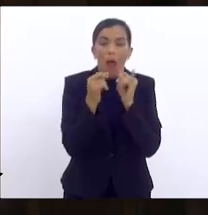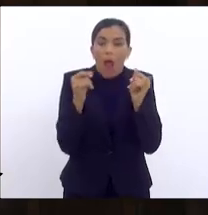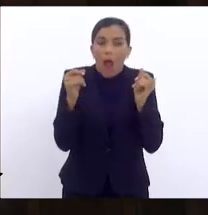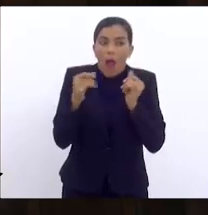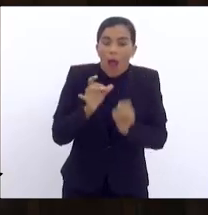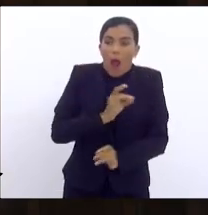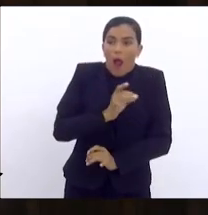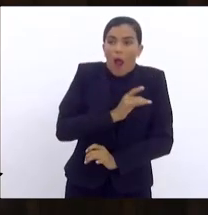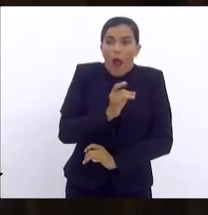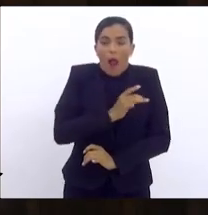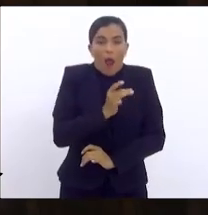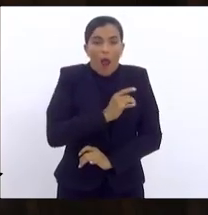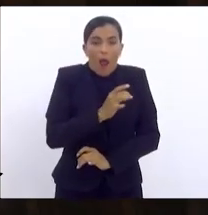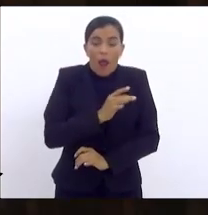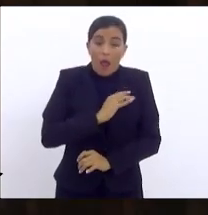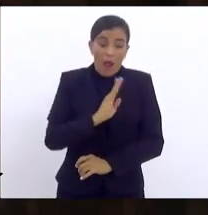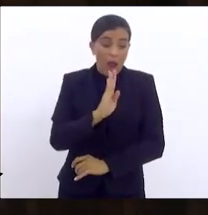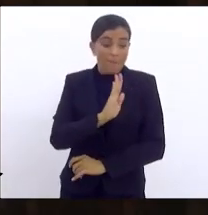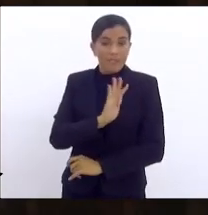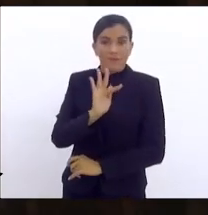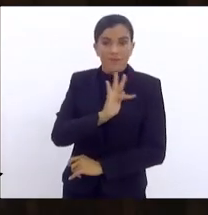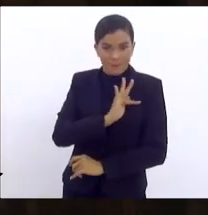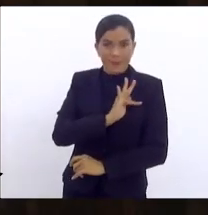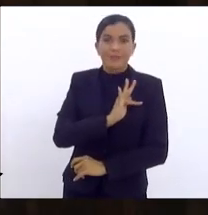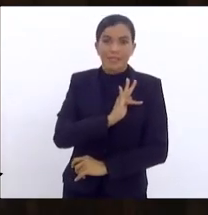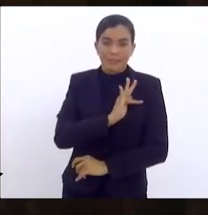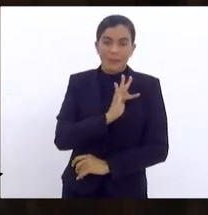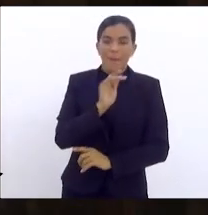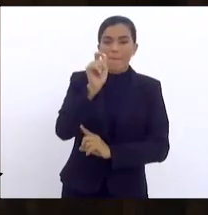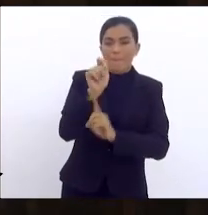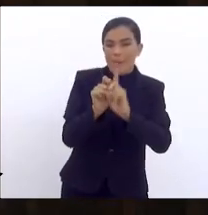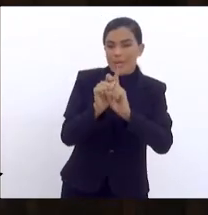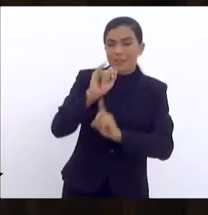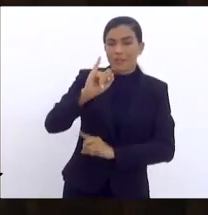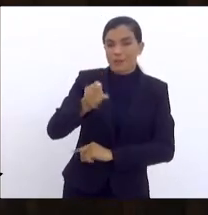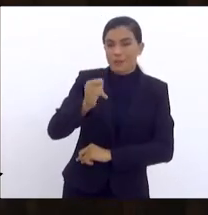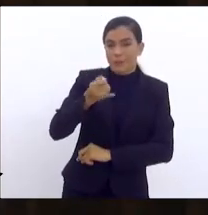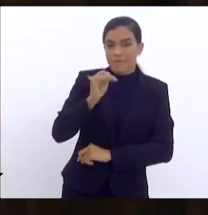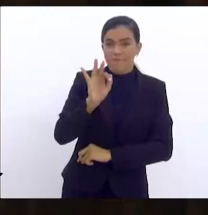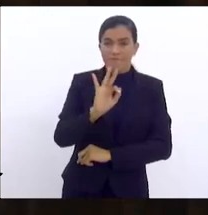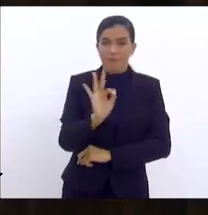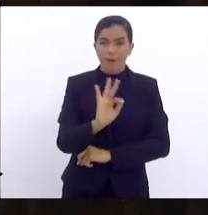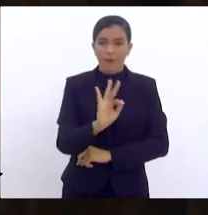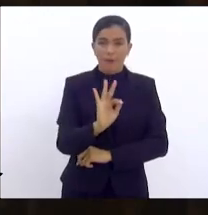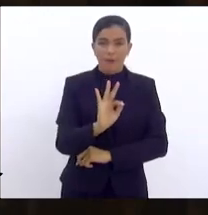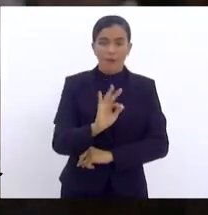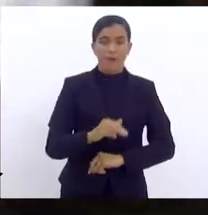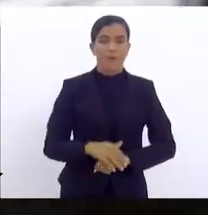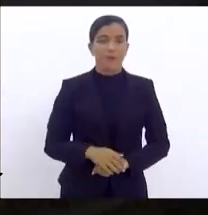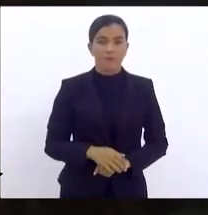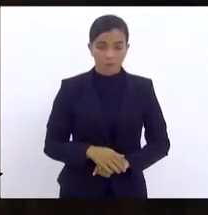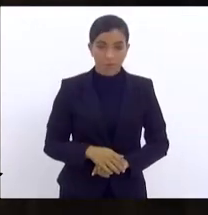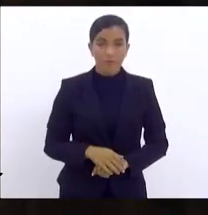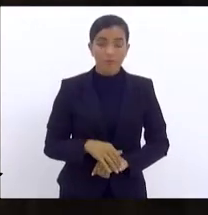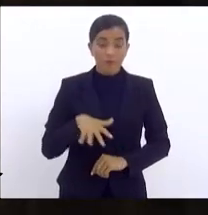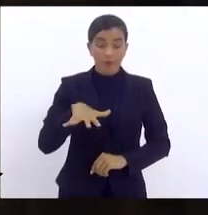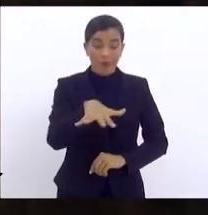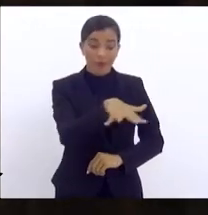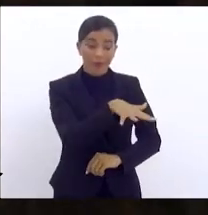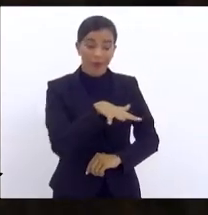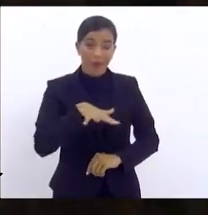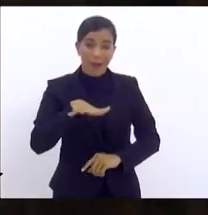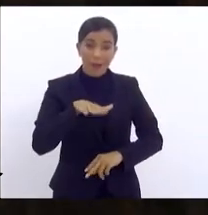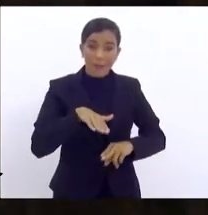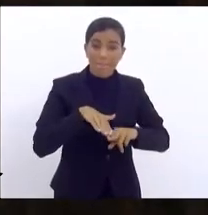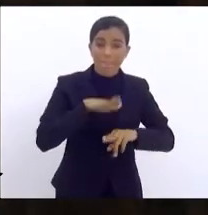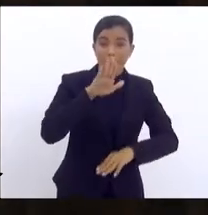não condiz com a realidade a Baixada Fluminense no mês de janeiro de Fevereiro foi a foi a área que mais